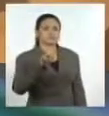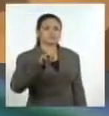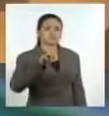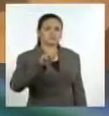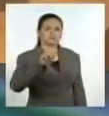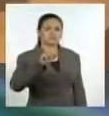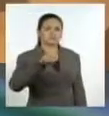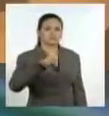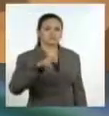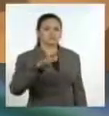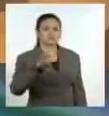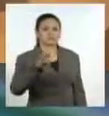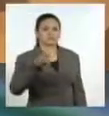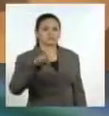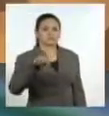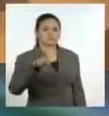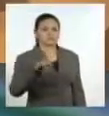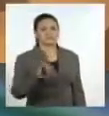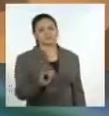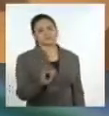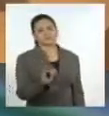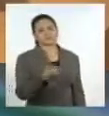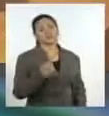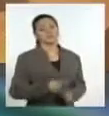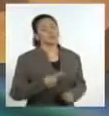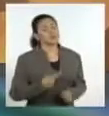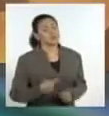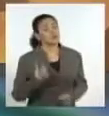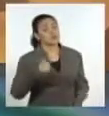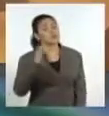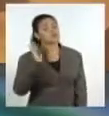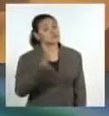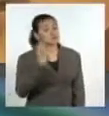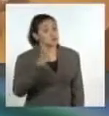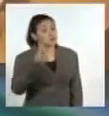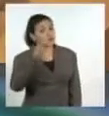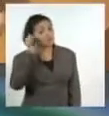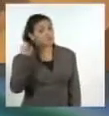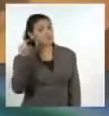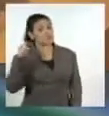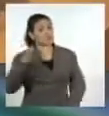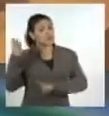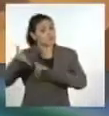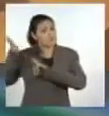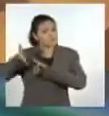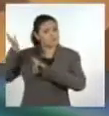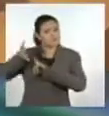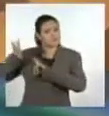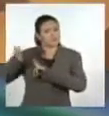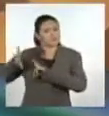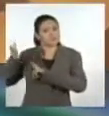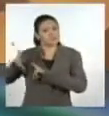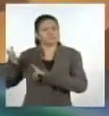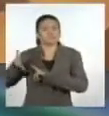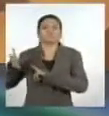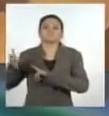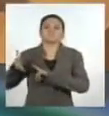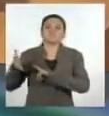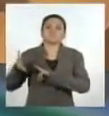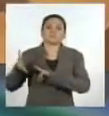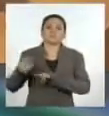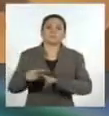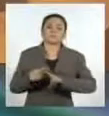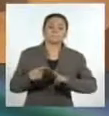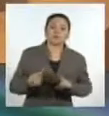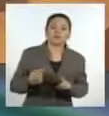Porque eu já ouvi discursos muito duros, extrapolando a política, mas o